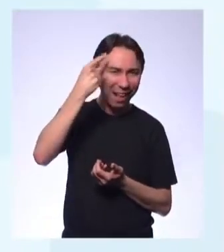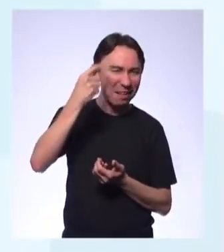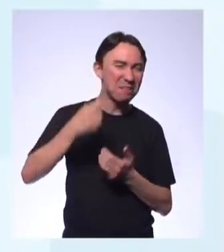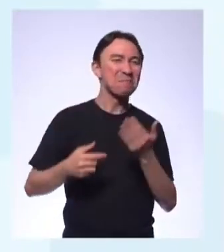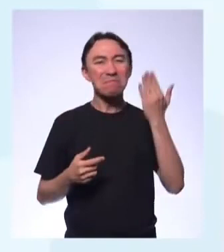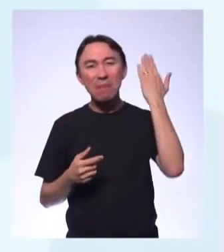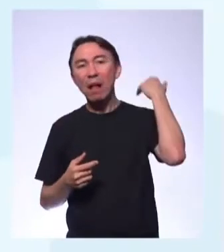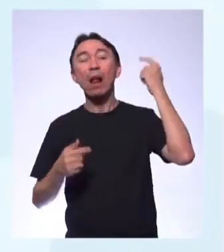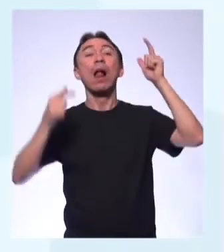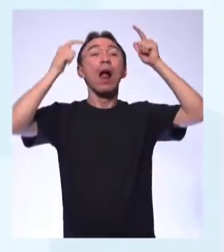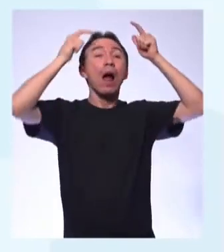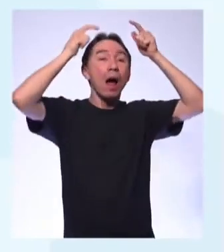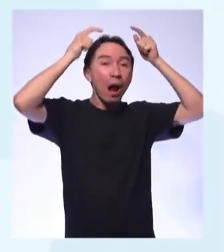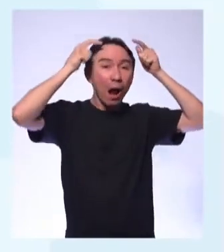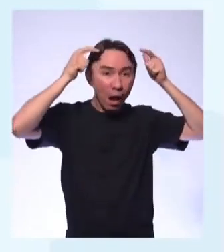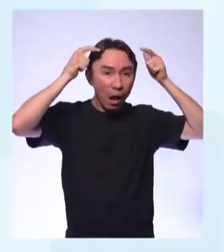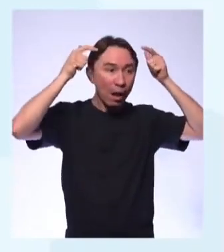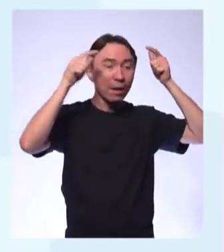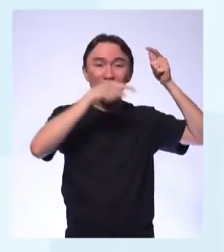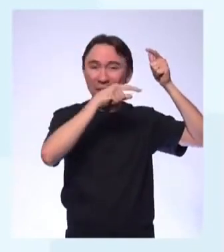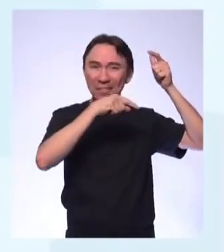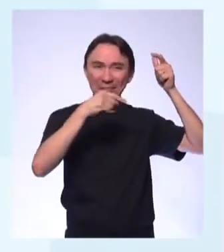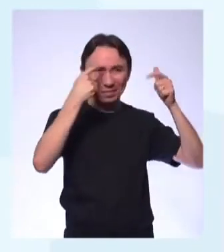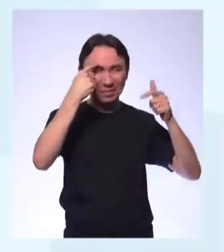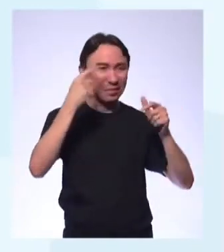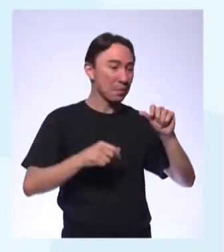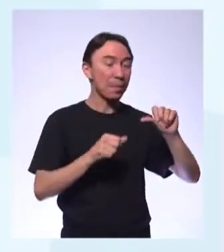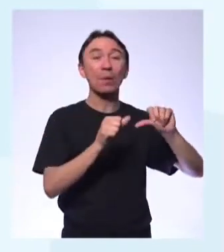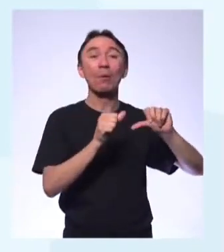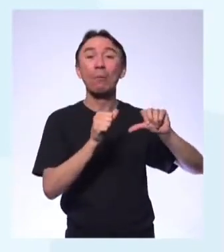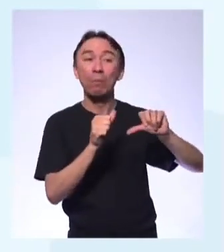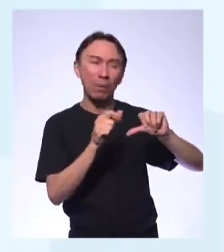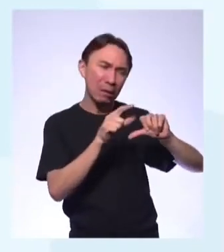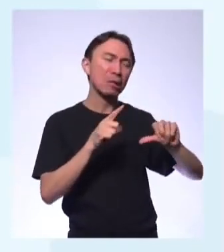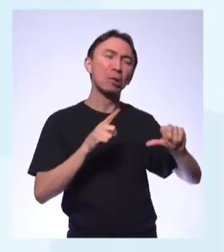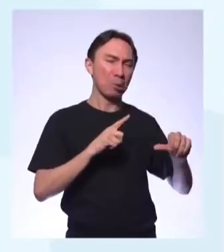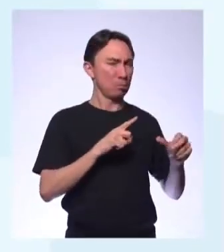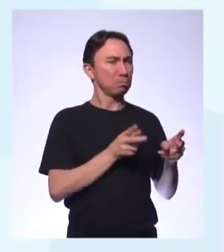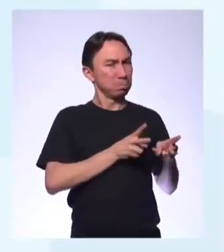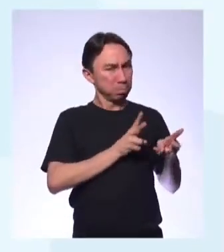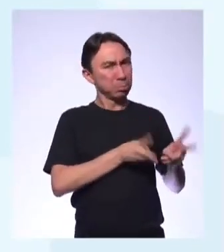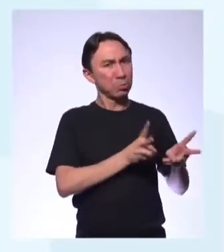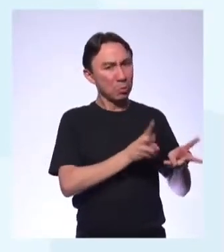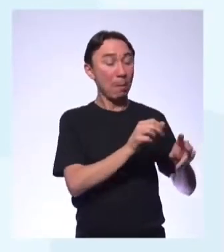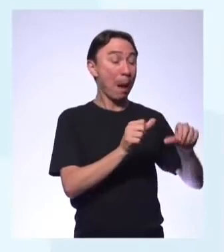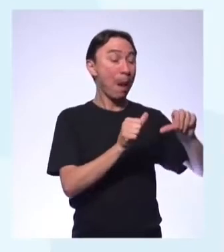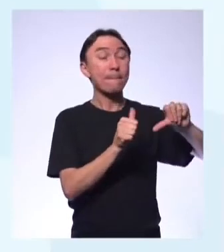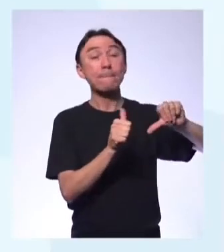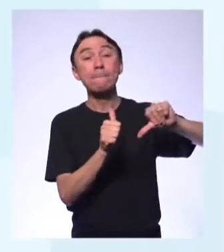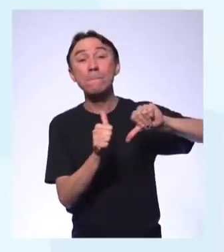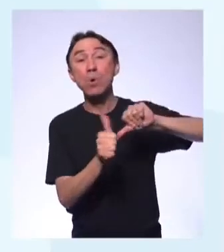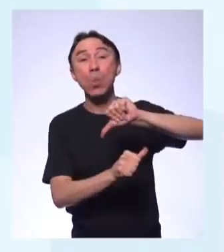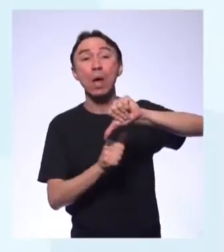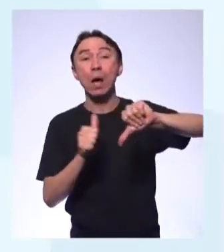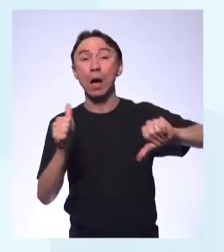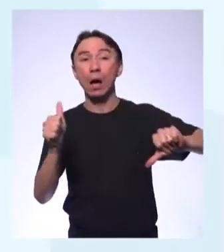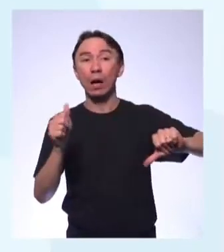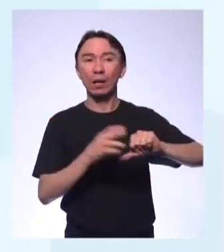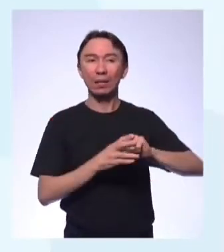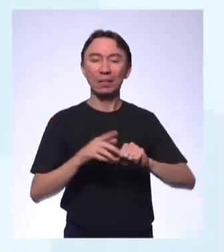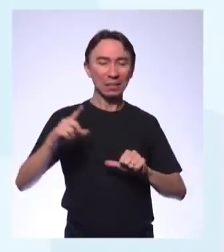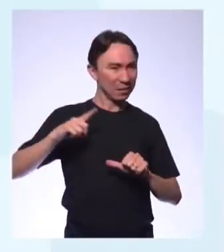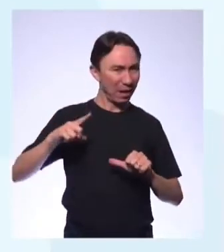reis vão ser constitucionais, ou seja, o rei vai existir, mas ele vai estar ali amparado por